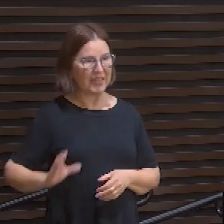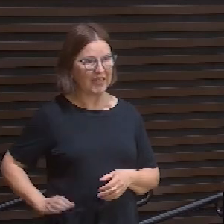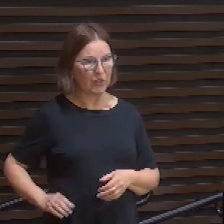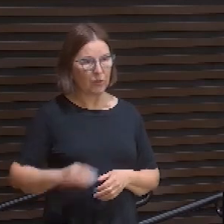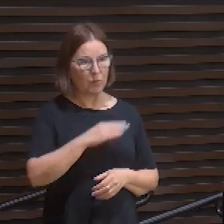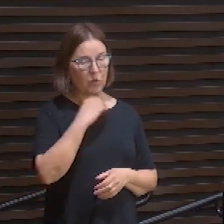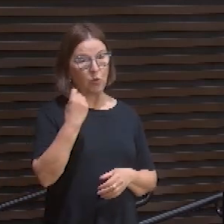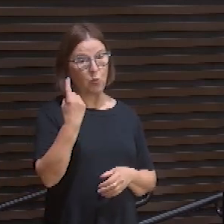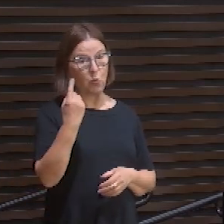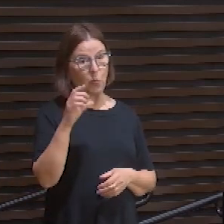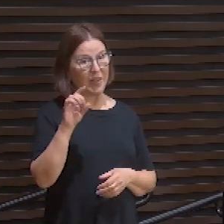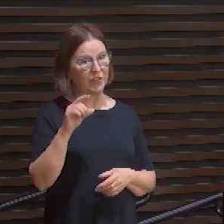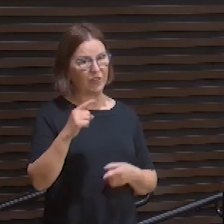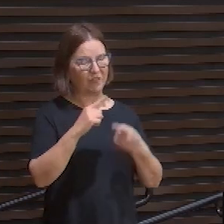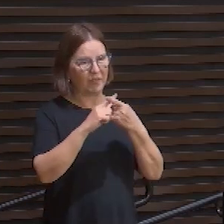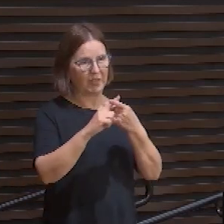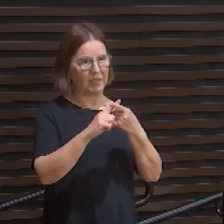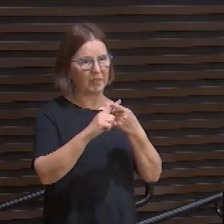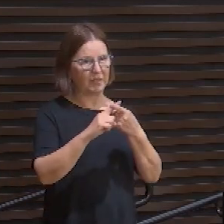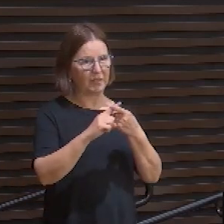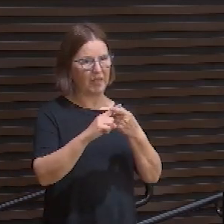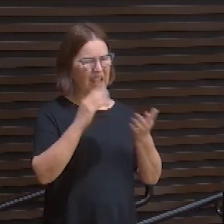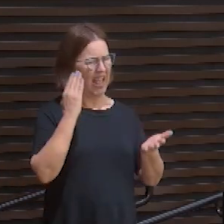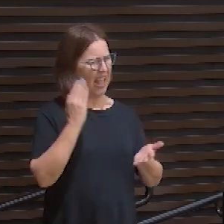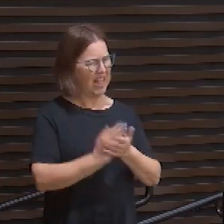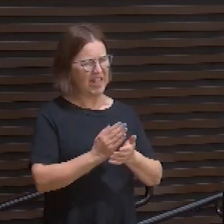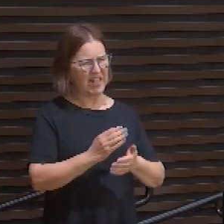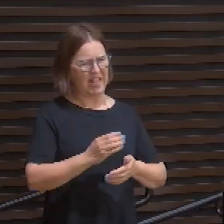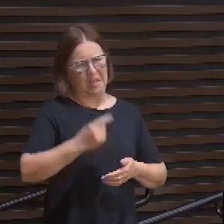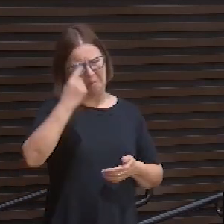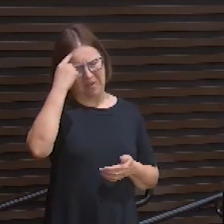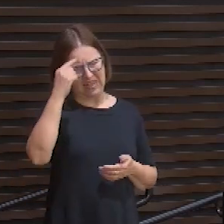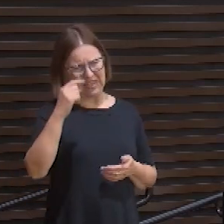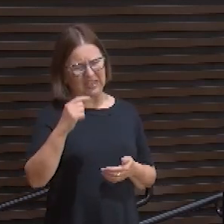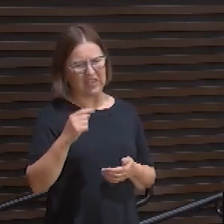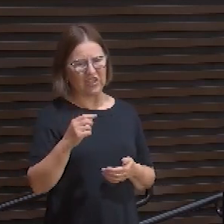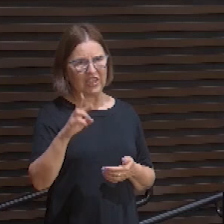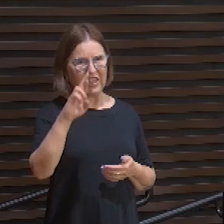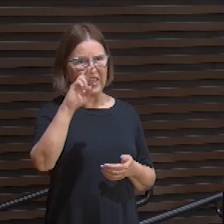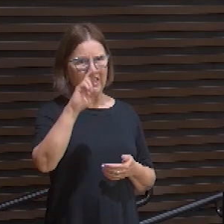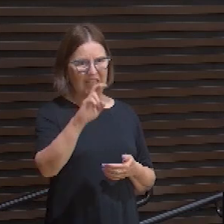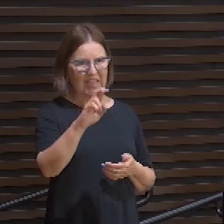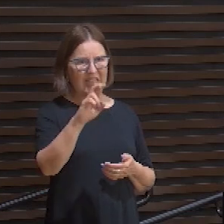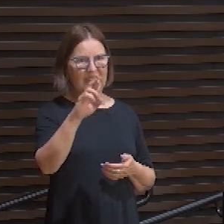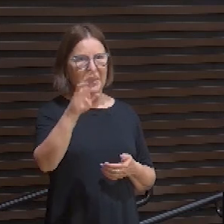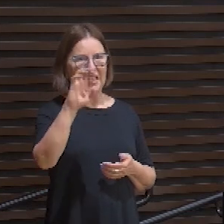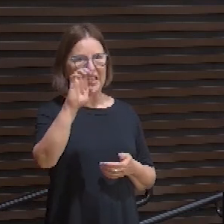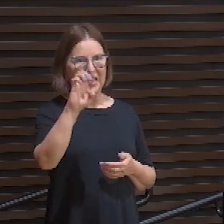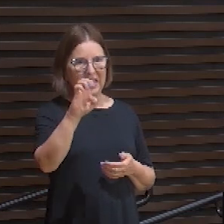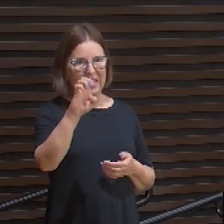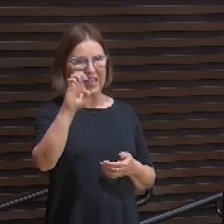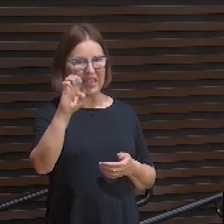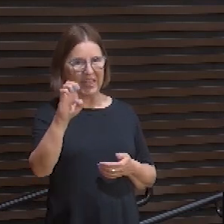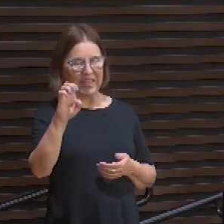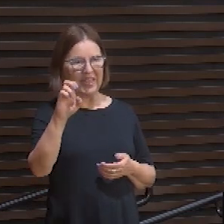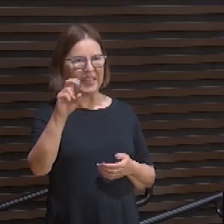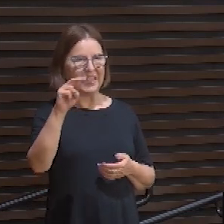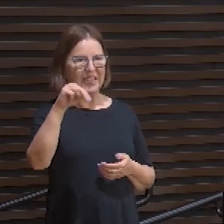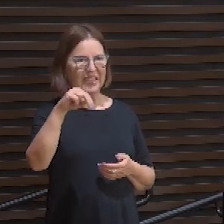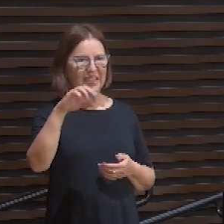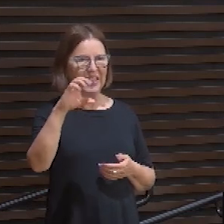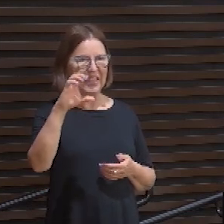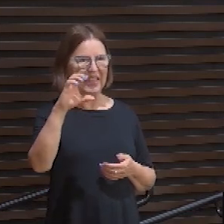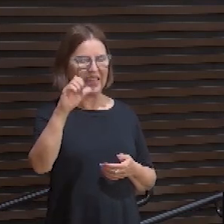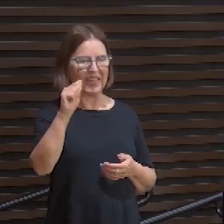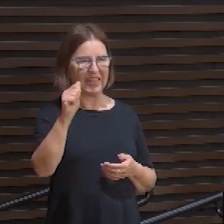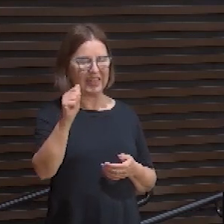vez, acaba com a ideia de reencarnação. Ao homem está ordenado